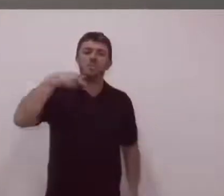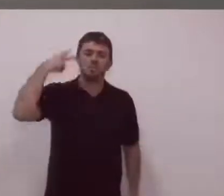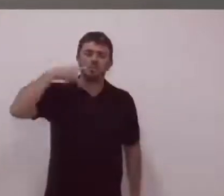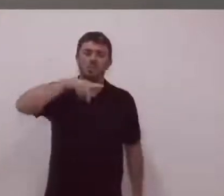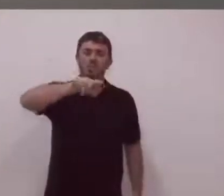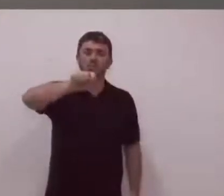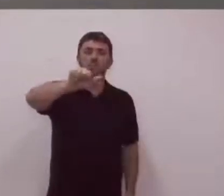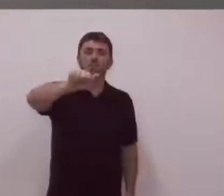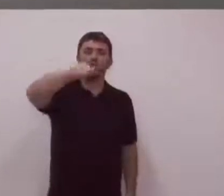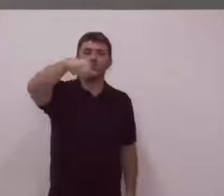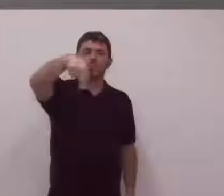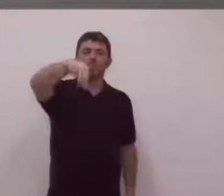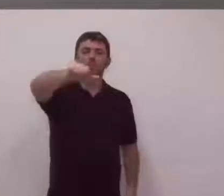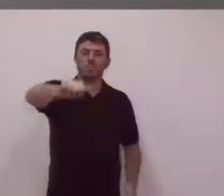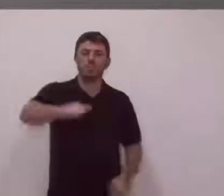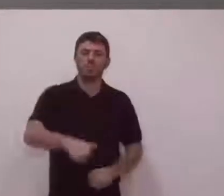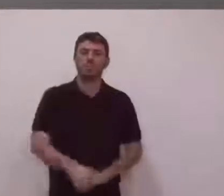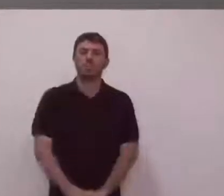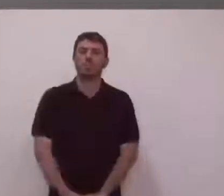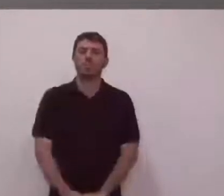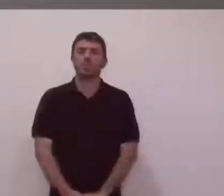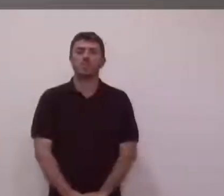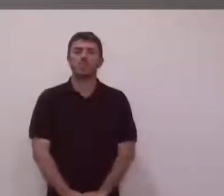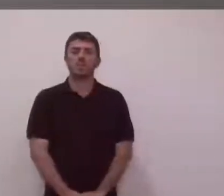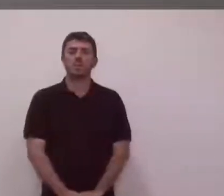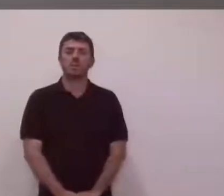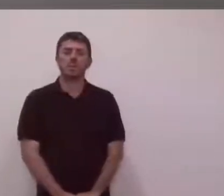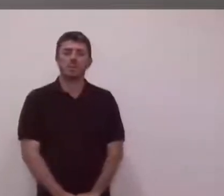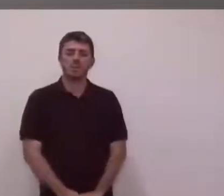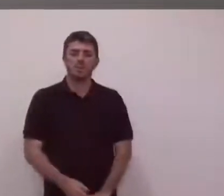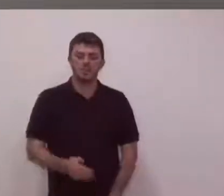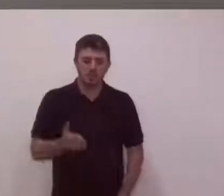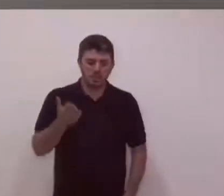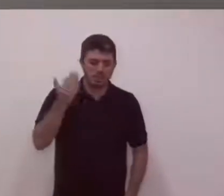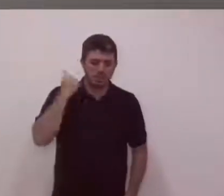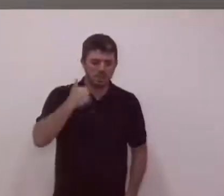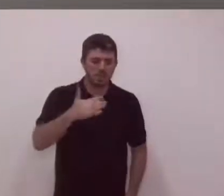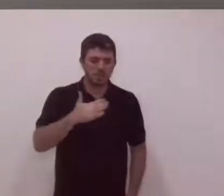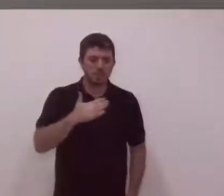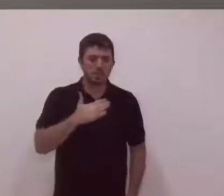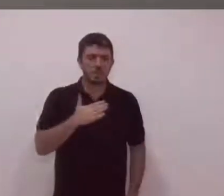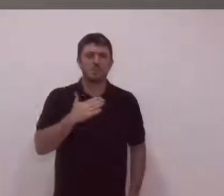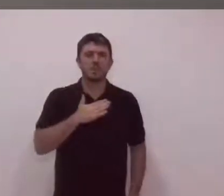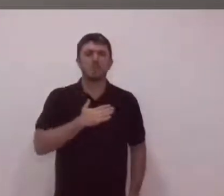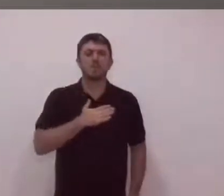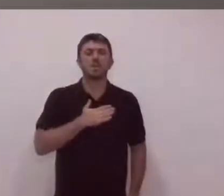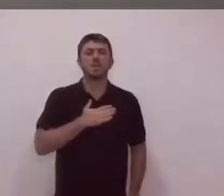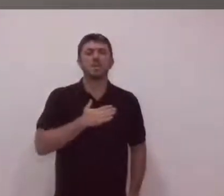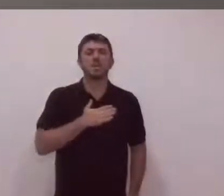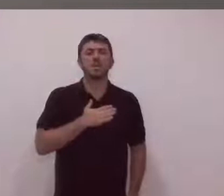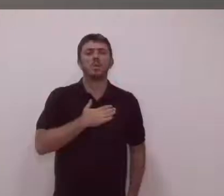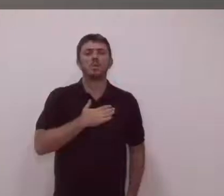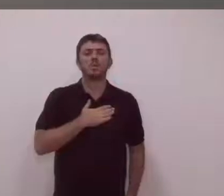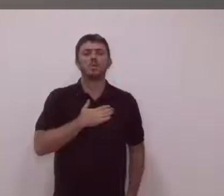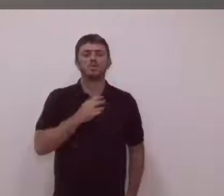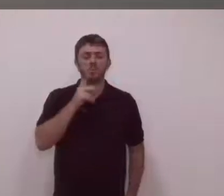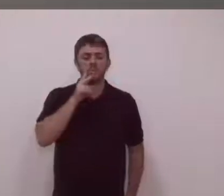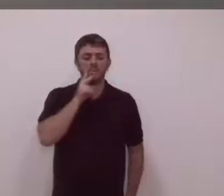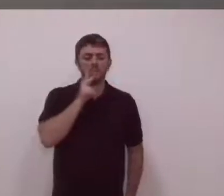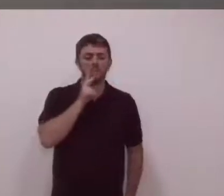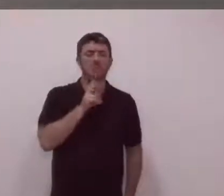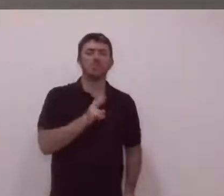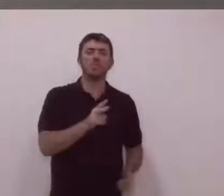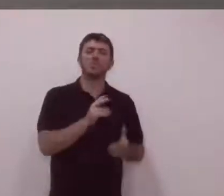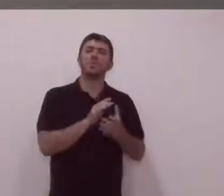e eu sempre quando dirigir a câmara municipal como presidente e na sessão onde ela citou aqui que